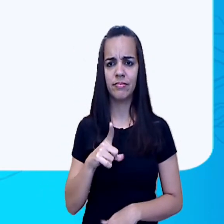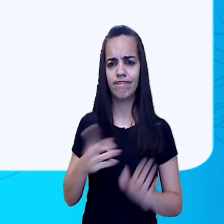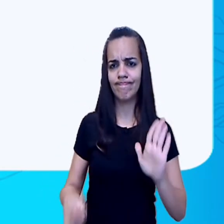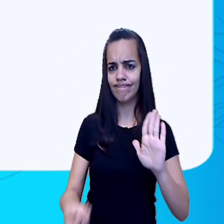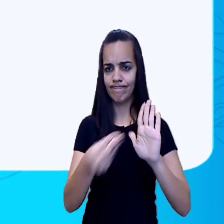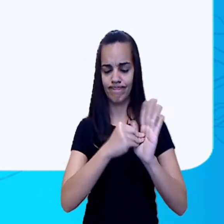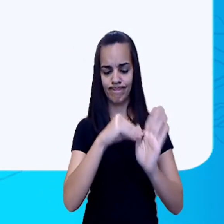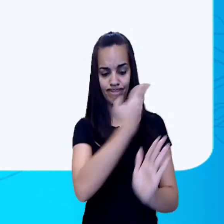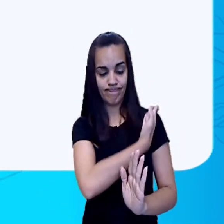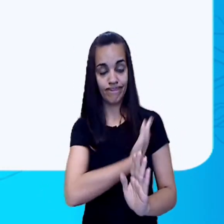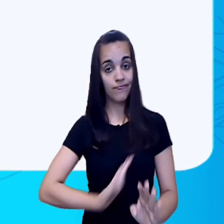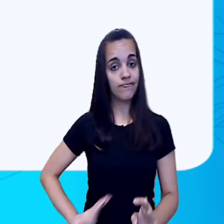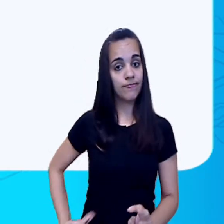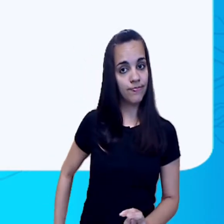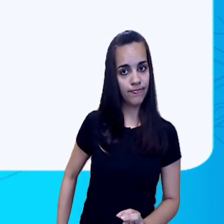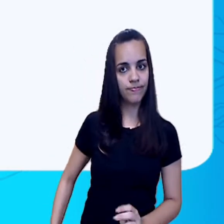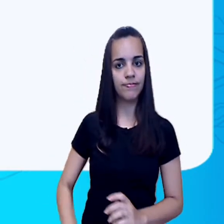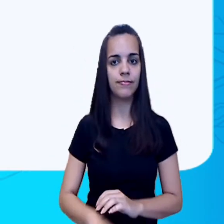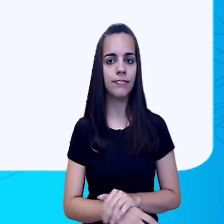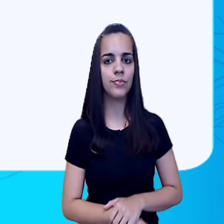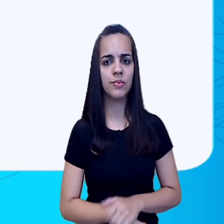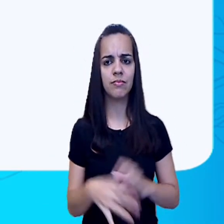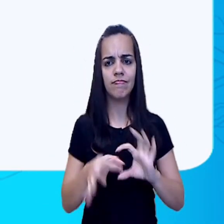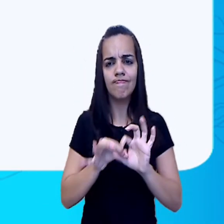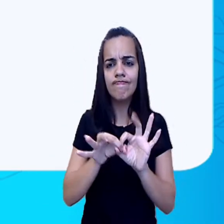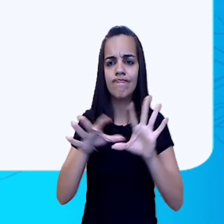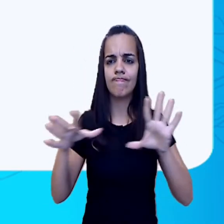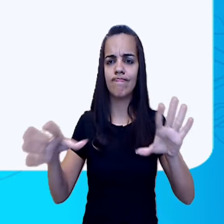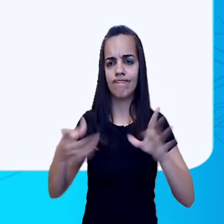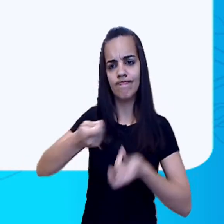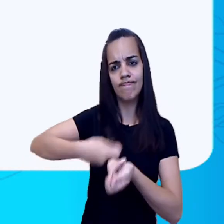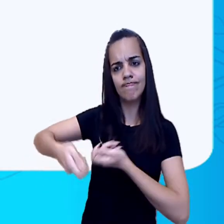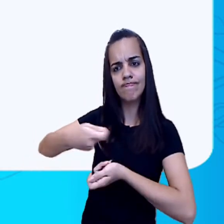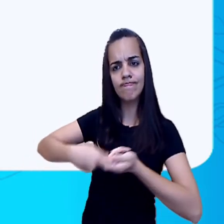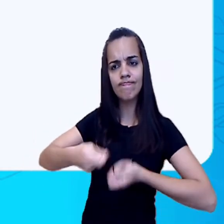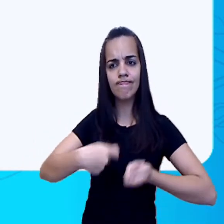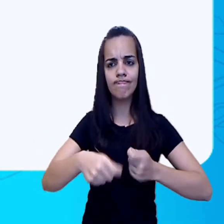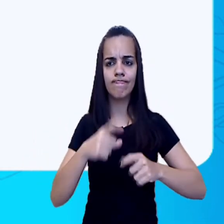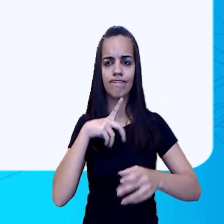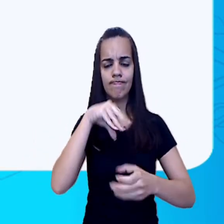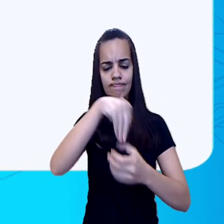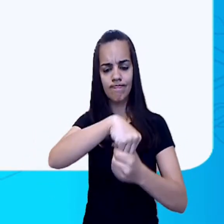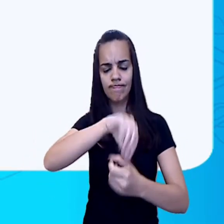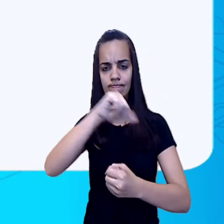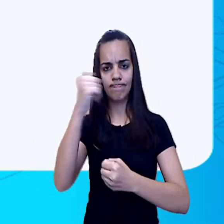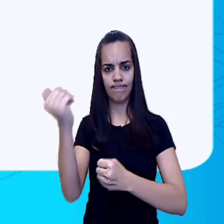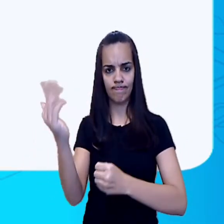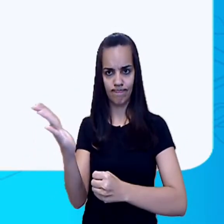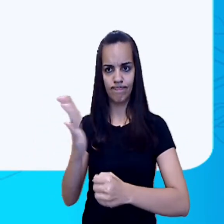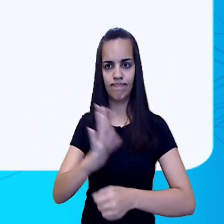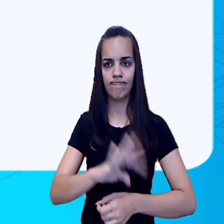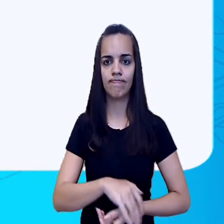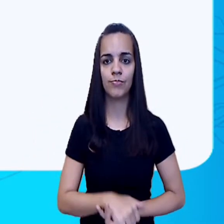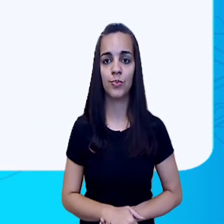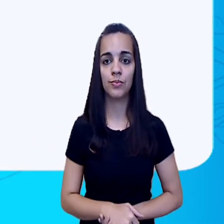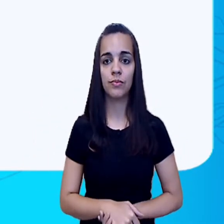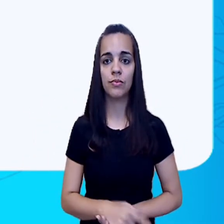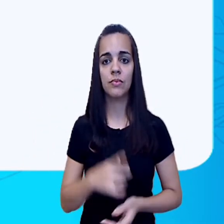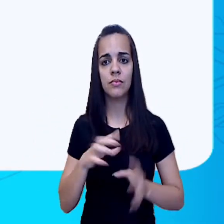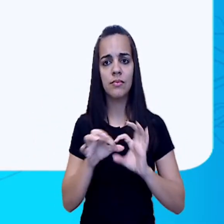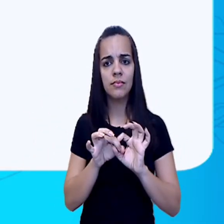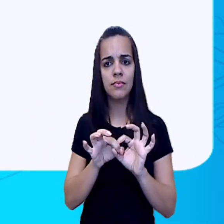implantação de um regime republicano, liberdade comercial no mercado interno e externo.